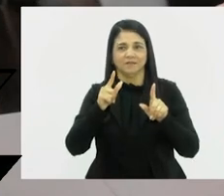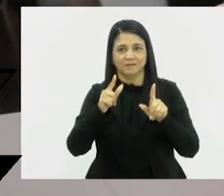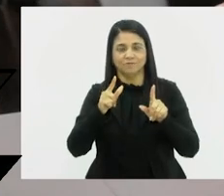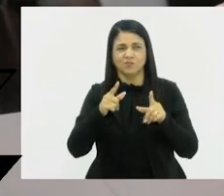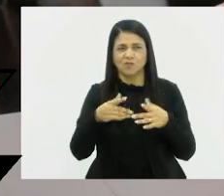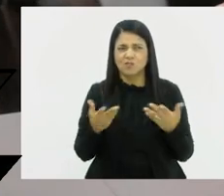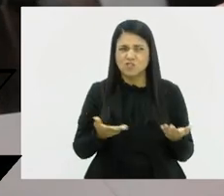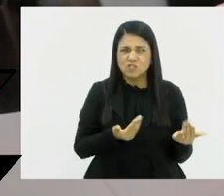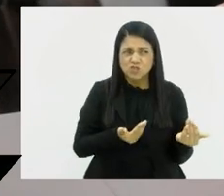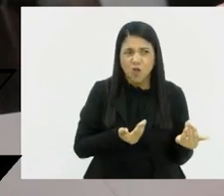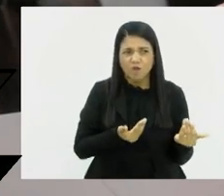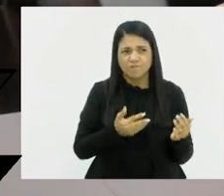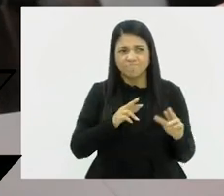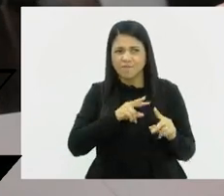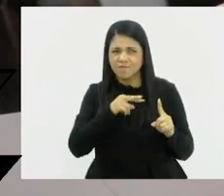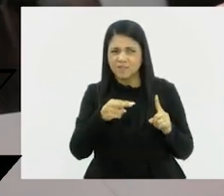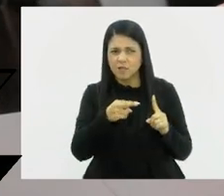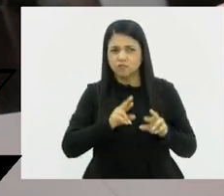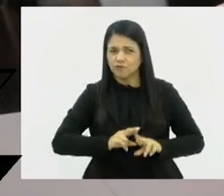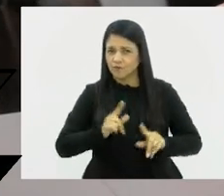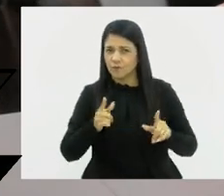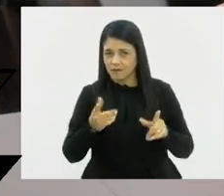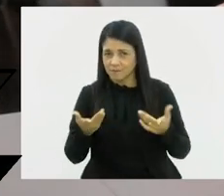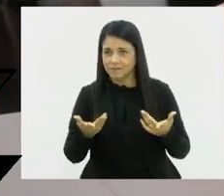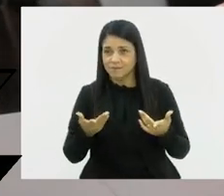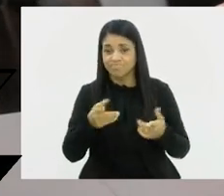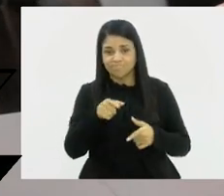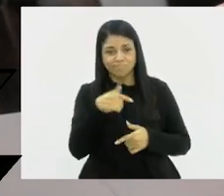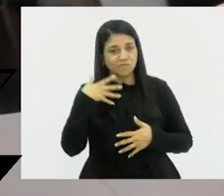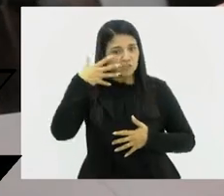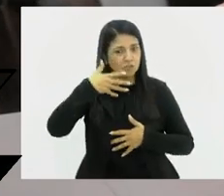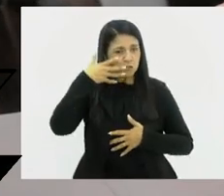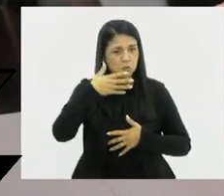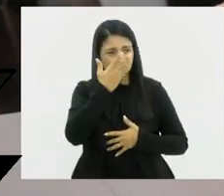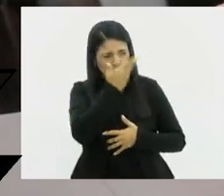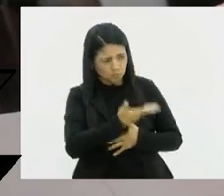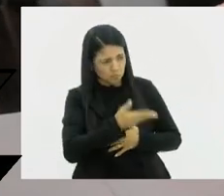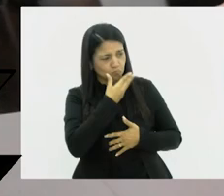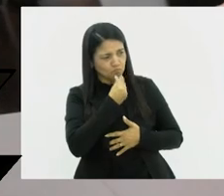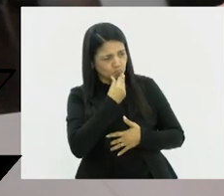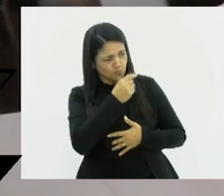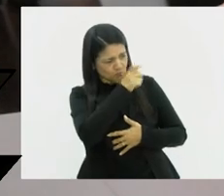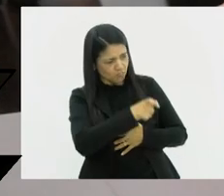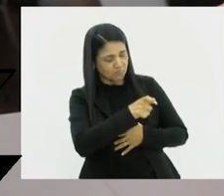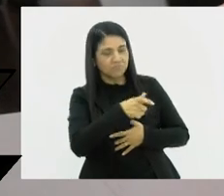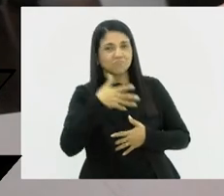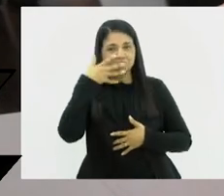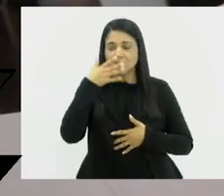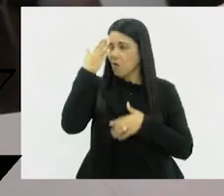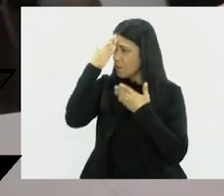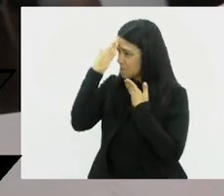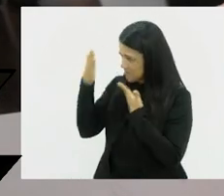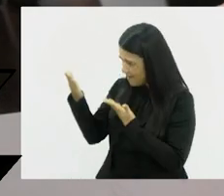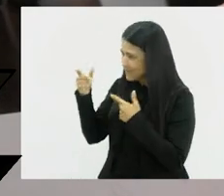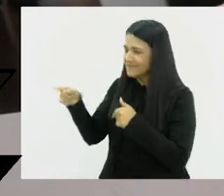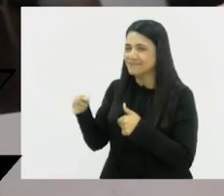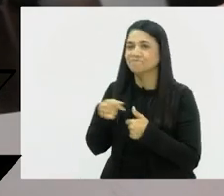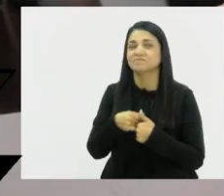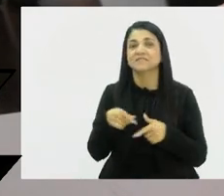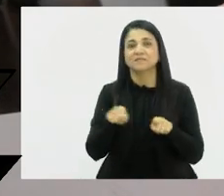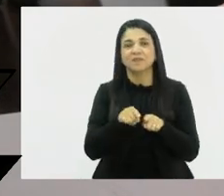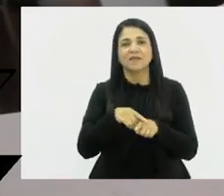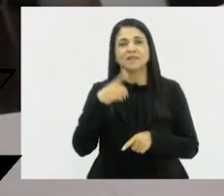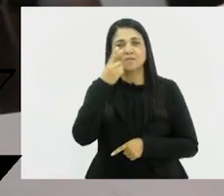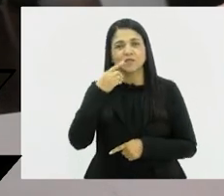hoje que tem essa visão e esse brilhante discurso que esse garoto fez aqui. Parabéns. Obrigado. Deputado Chico Machado, a minha satisfação